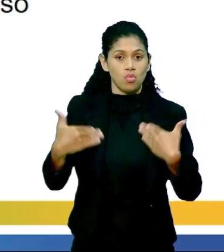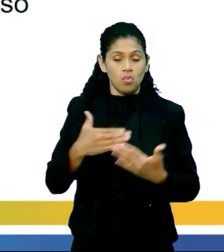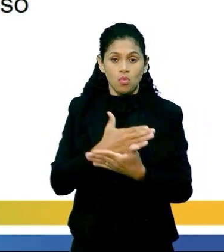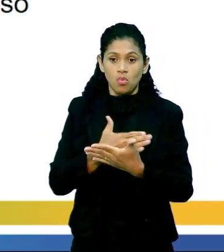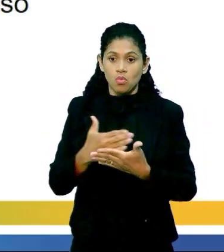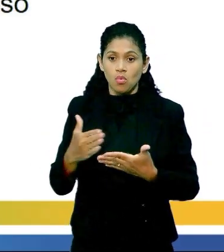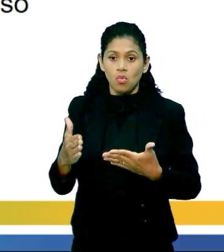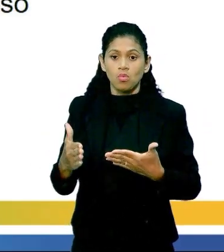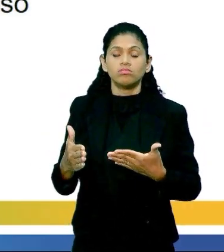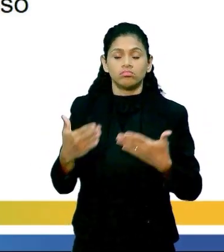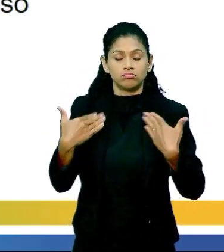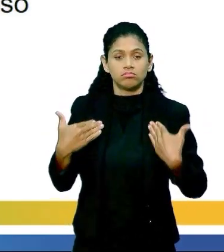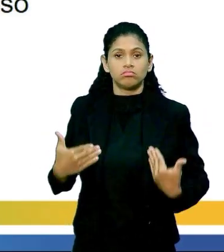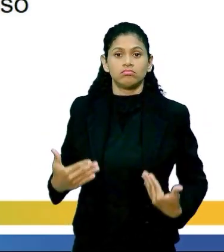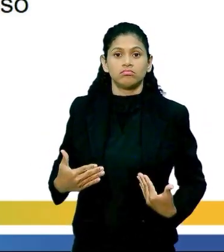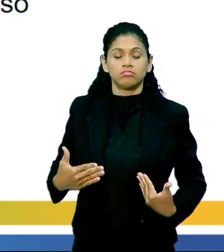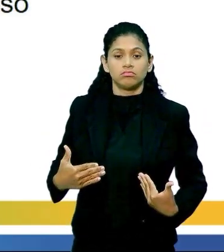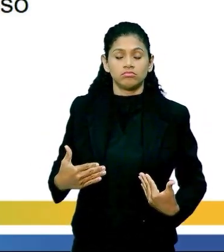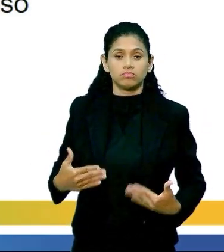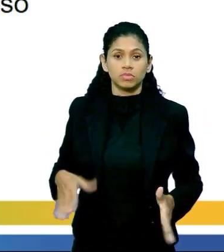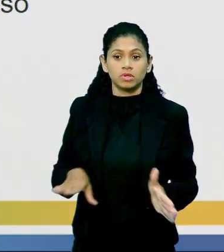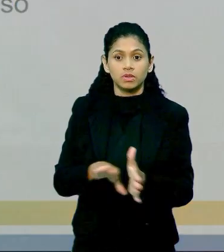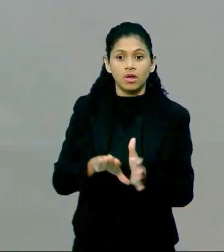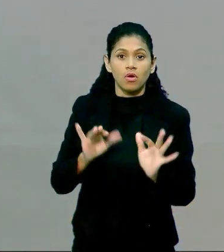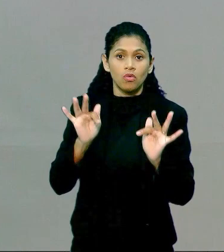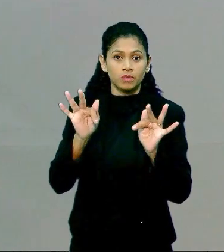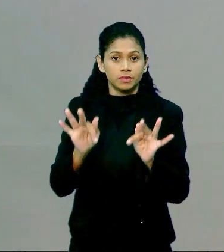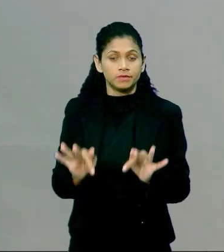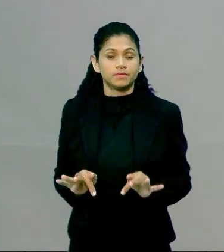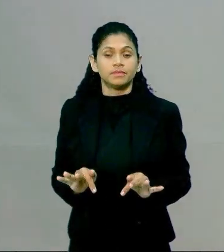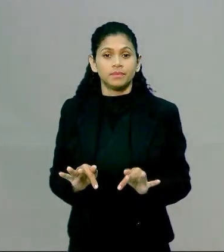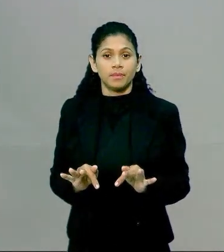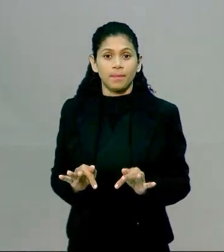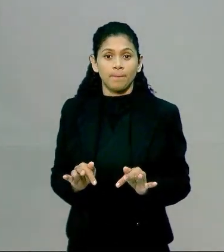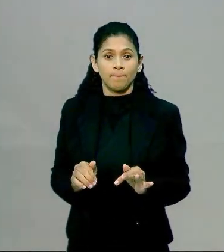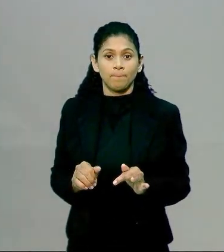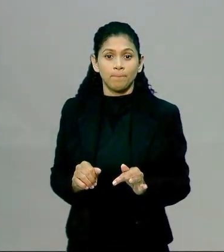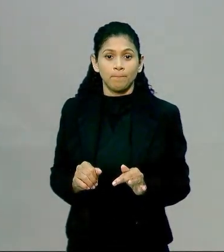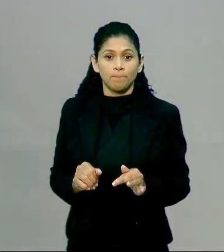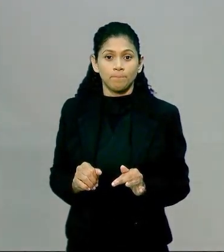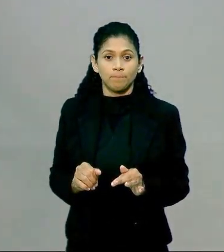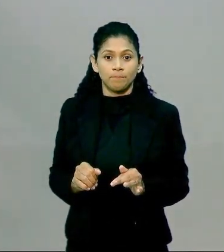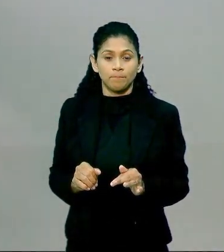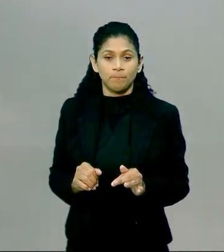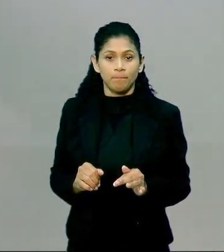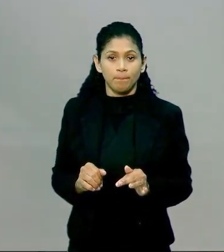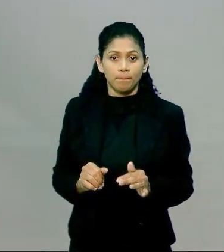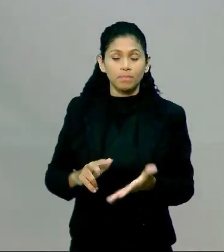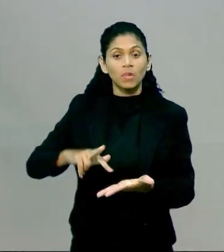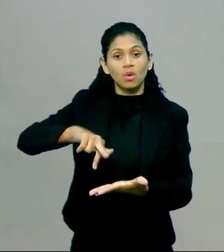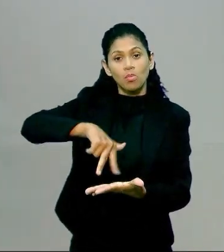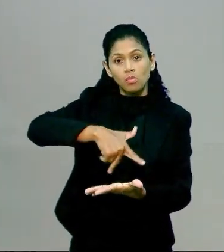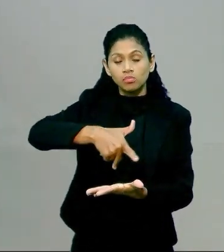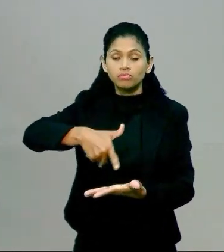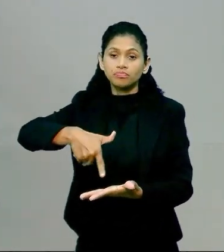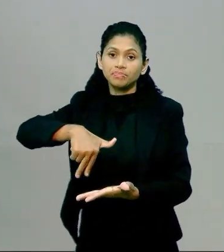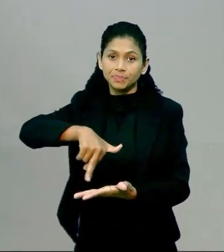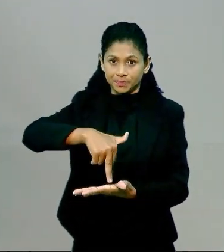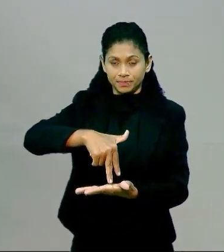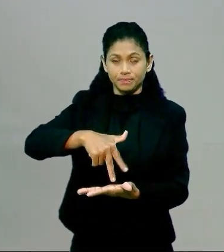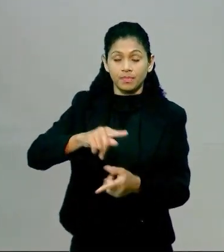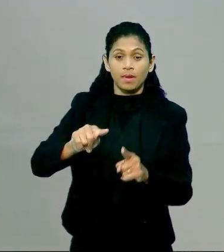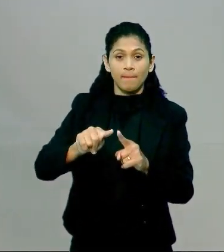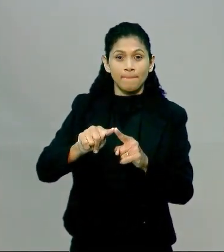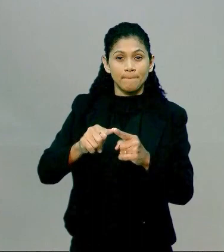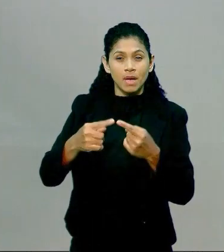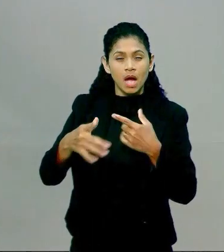divididos em direções e dimensões em níveis e extensões. No caso, movimento corporal, mas a